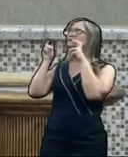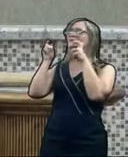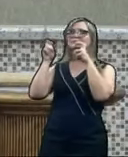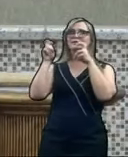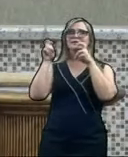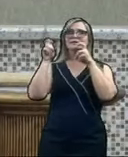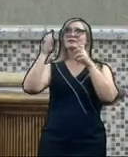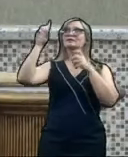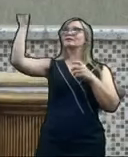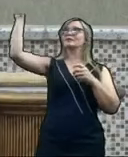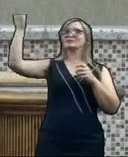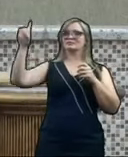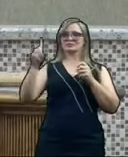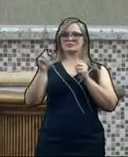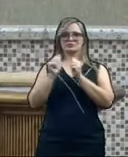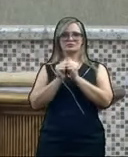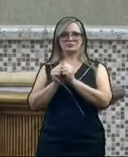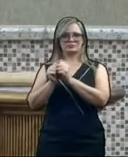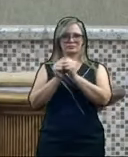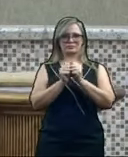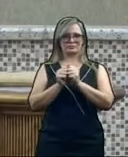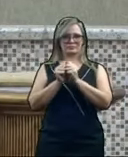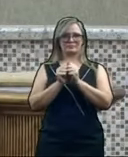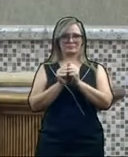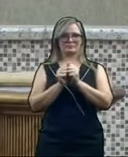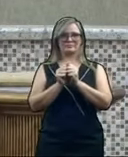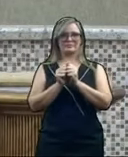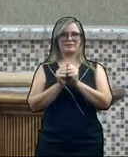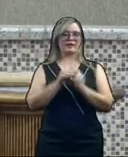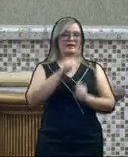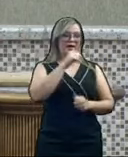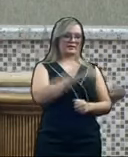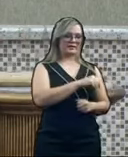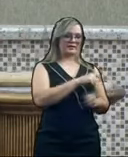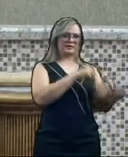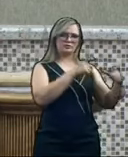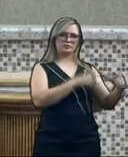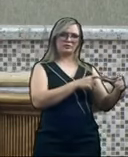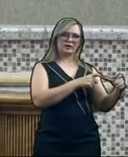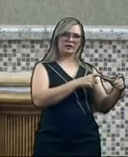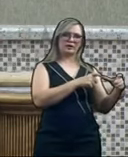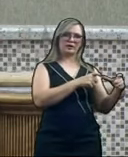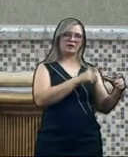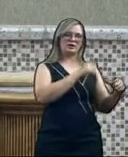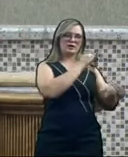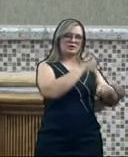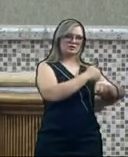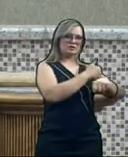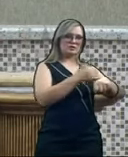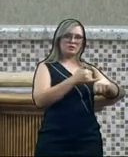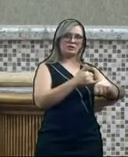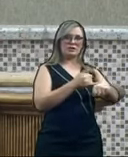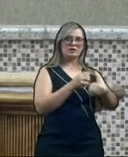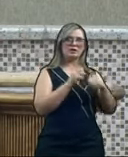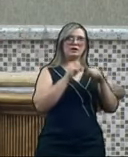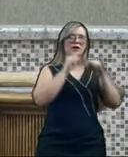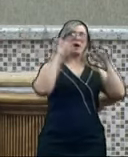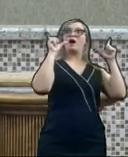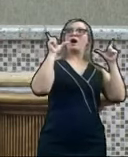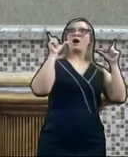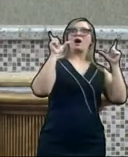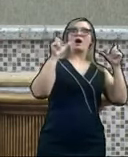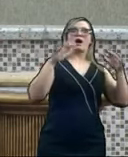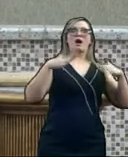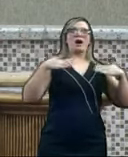susto percebeu que Deus estava com ele ou no mesmo ambiente que ela estava aí ele faz um voto